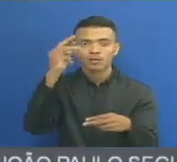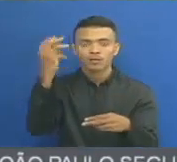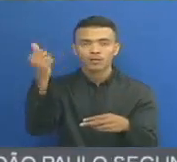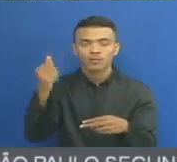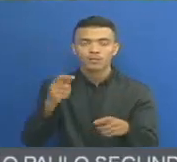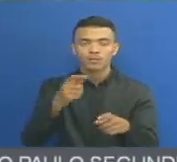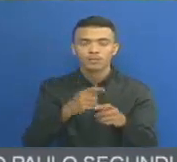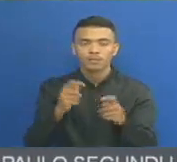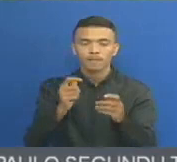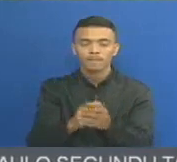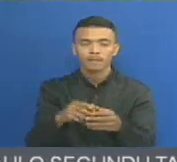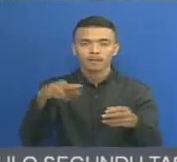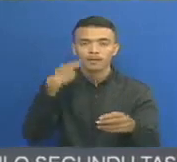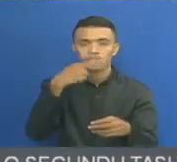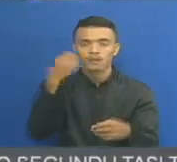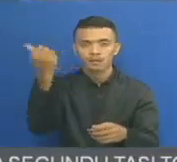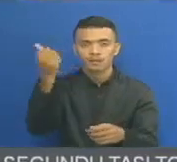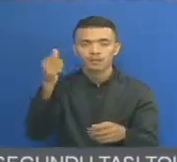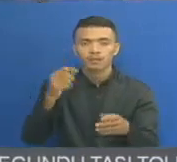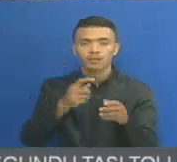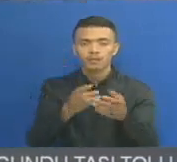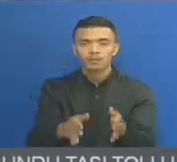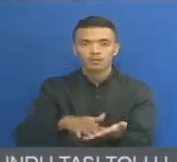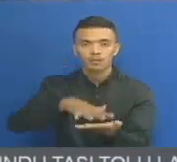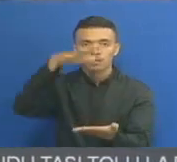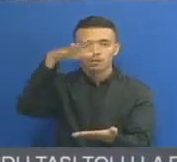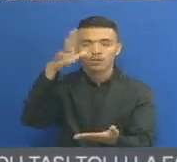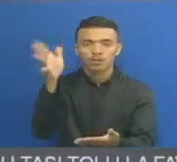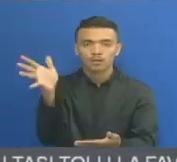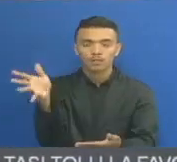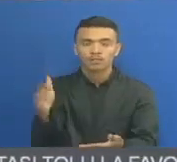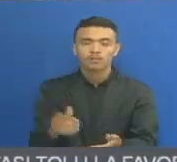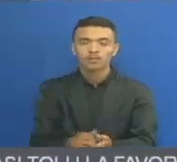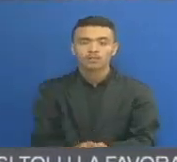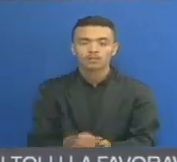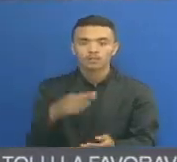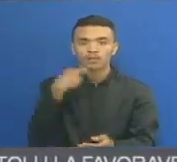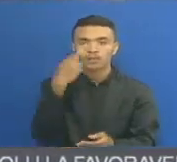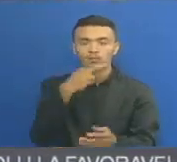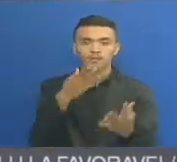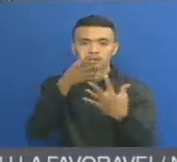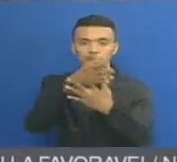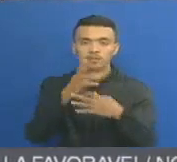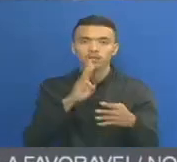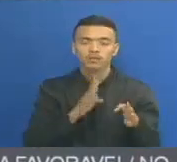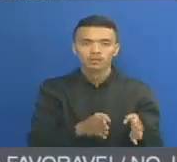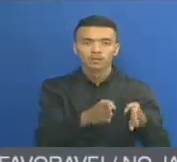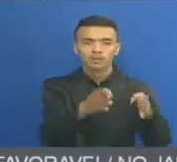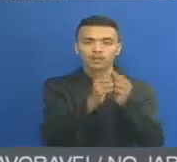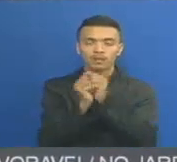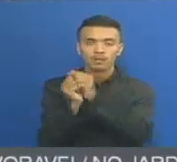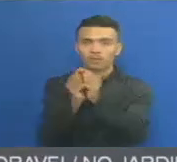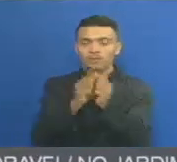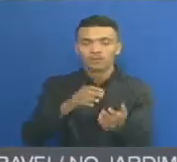sinatar hectares sanulo ne, se retan tonelada limanulo racin. Entretanto, na tarefa nebe acesso a irrigação bluto há muito